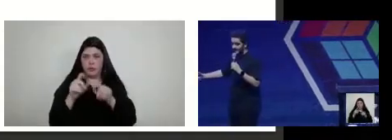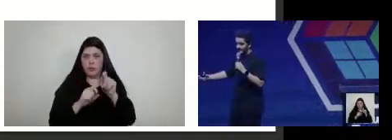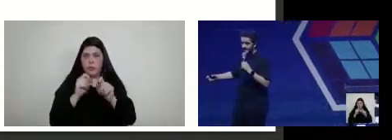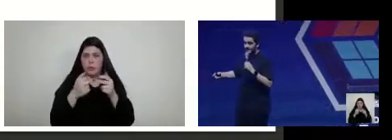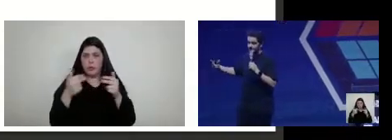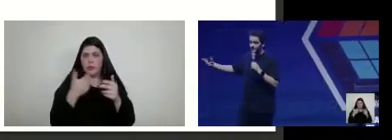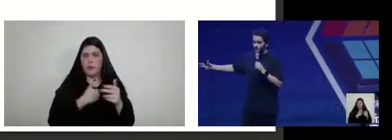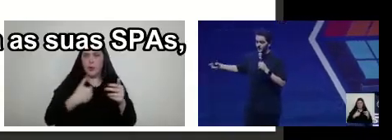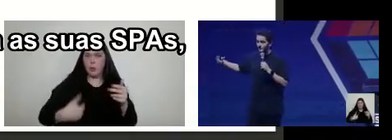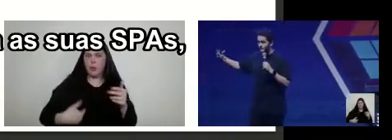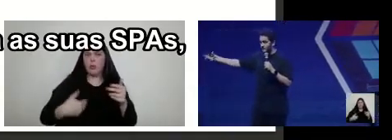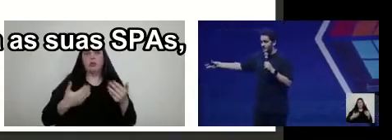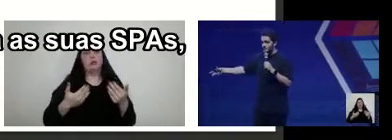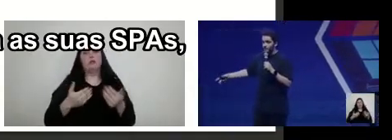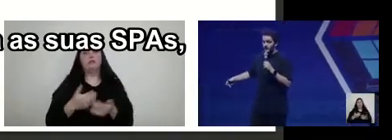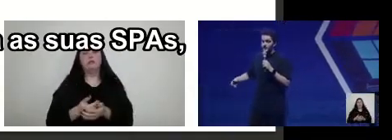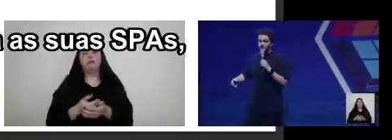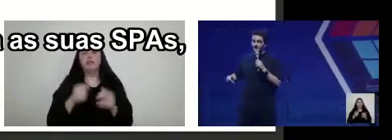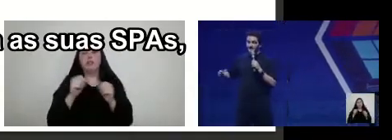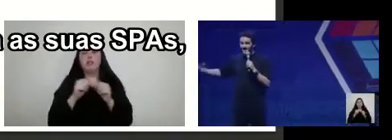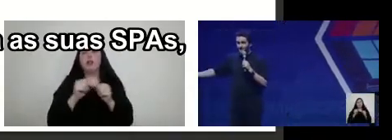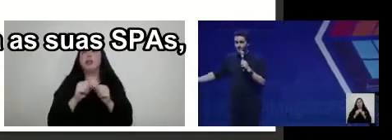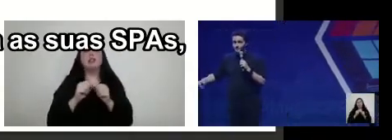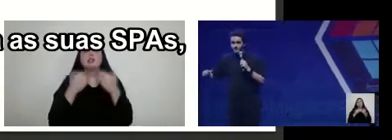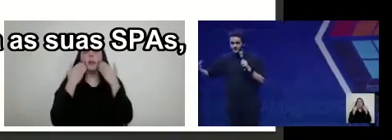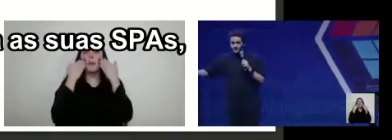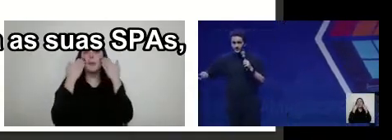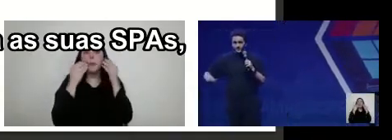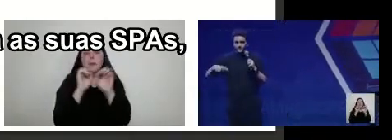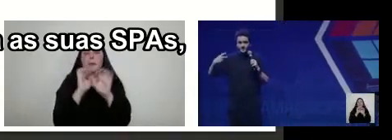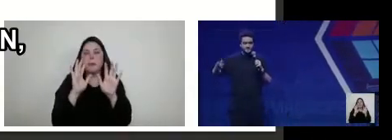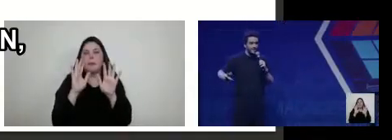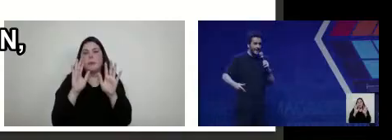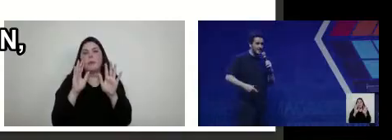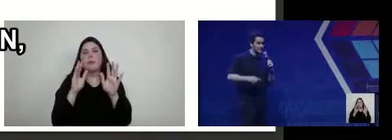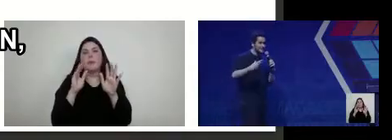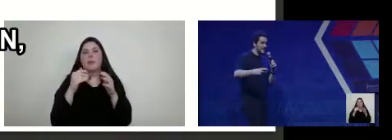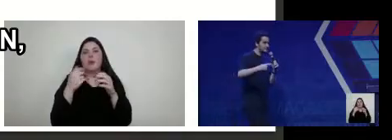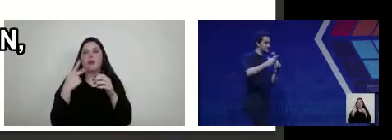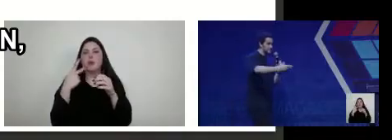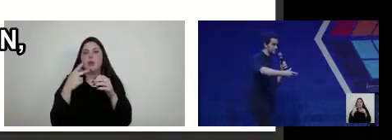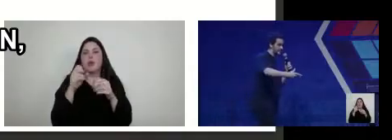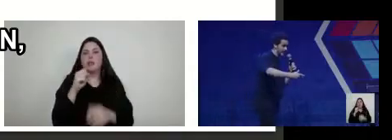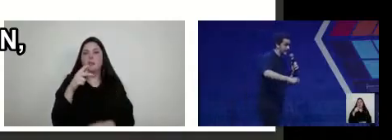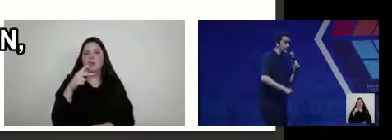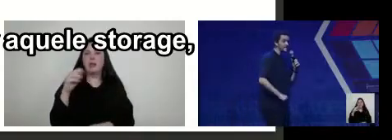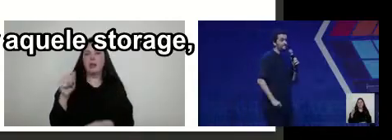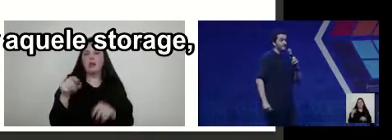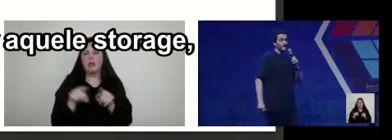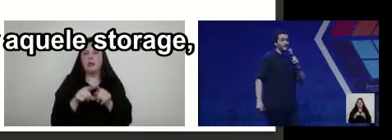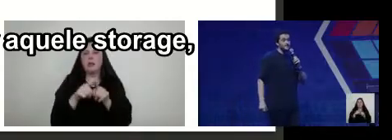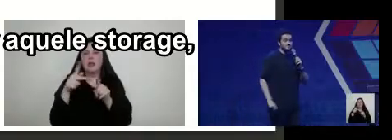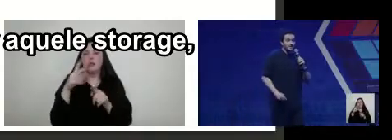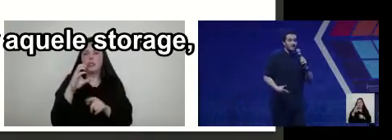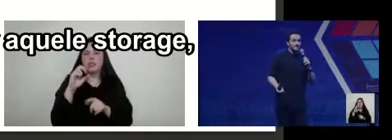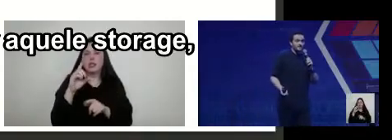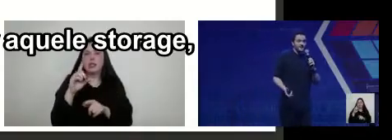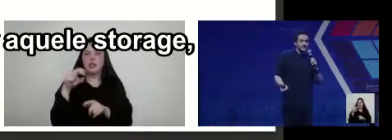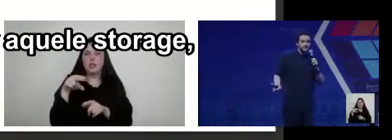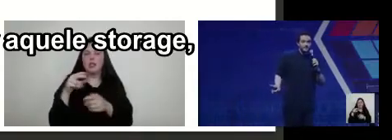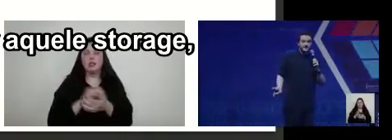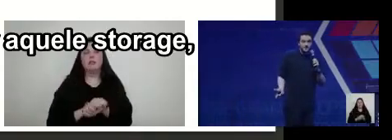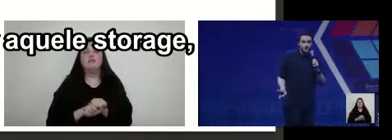tá, ele executa, ele, na verdade, expõe estáticos para suas SPAs, estáticos para o seu CDN,